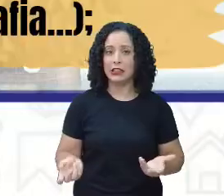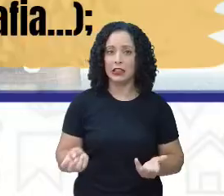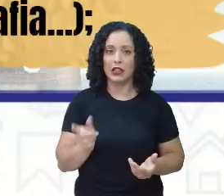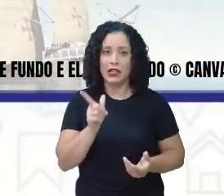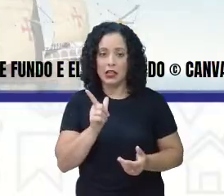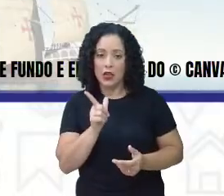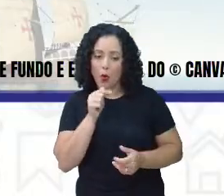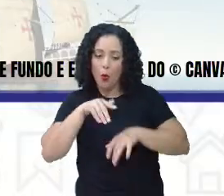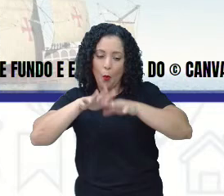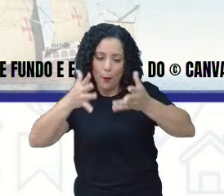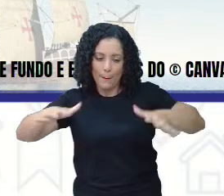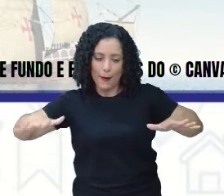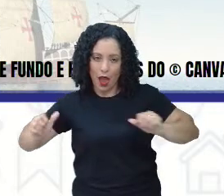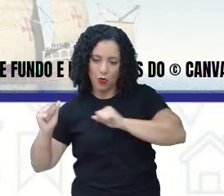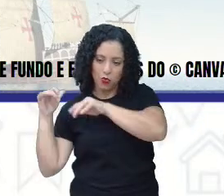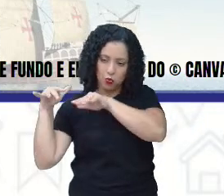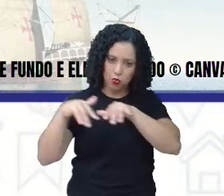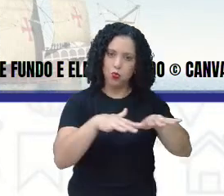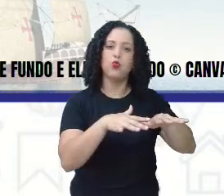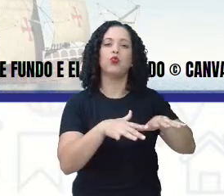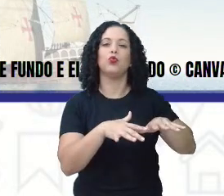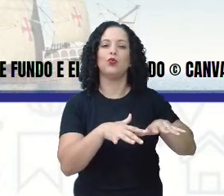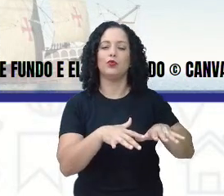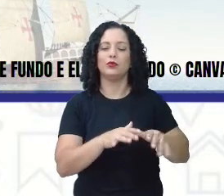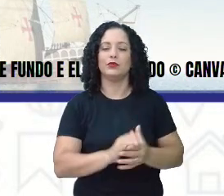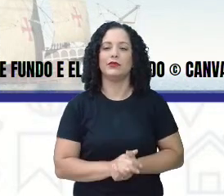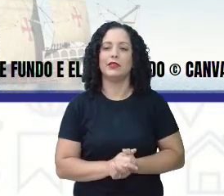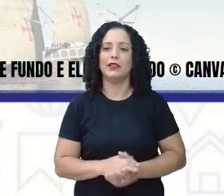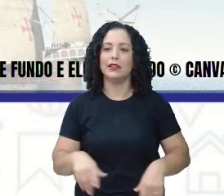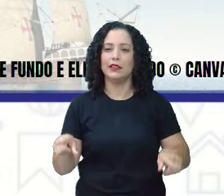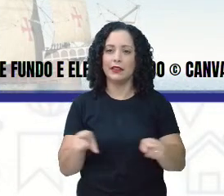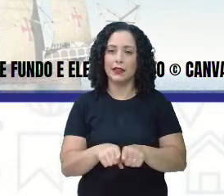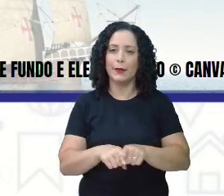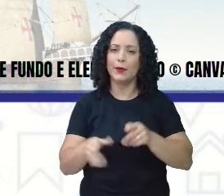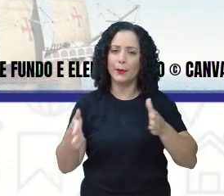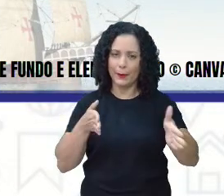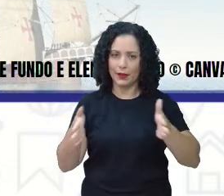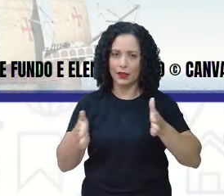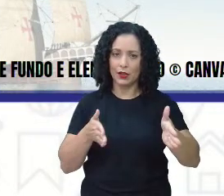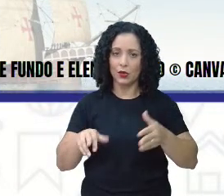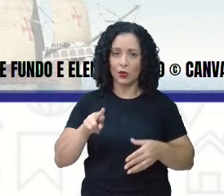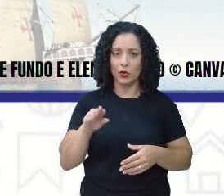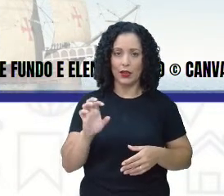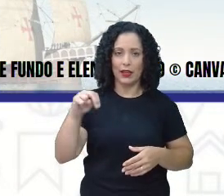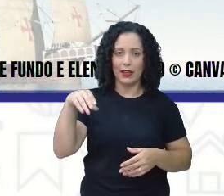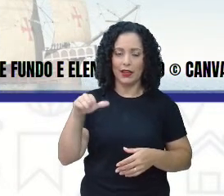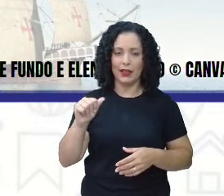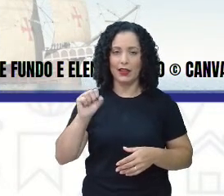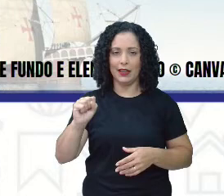face aí dos descobrimentos, ok? Renascimento cultural também foi importante, inclusive, né,